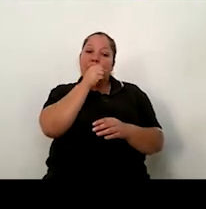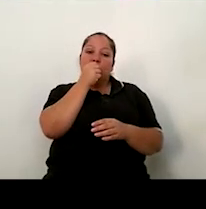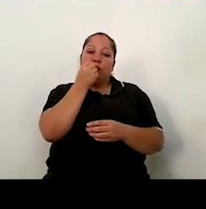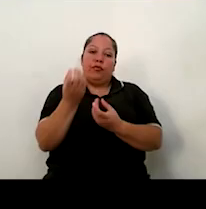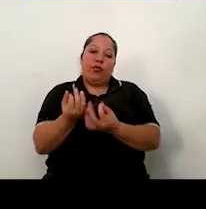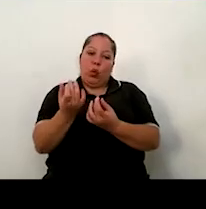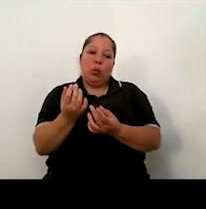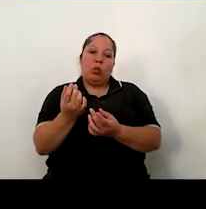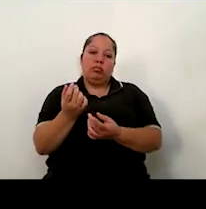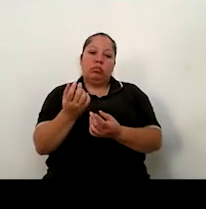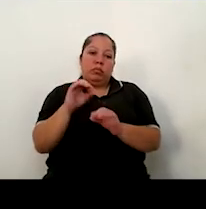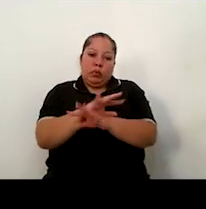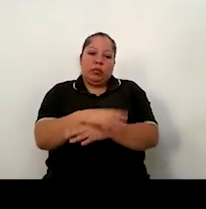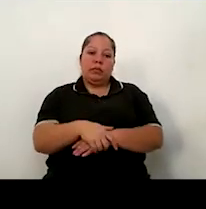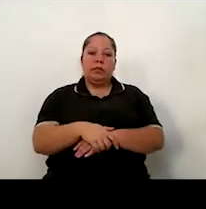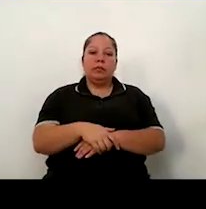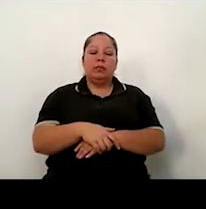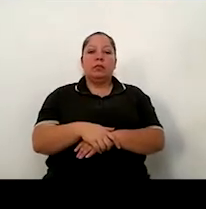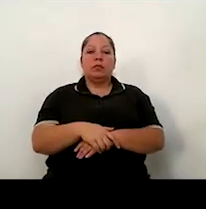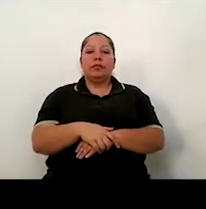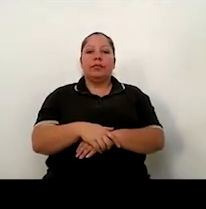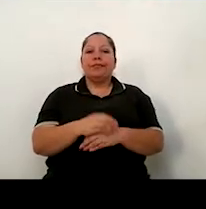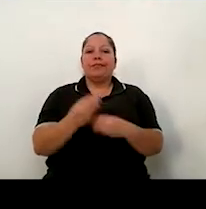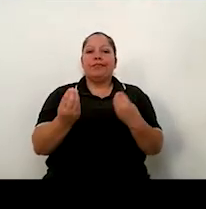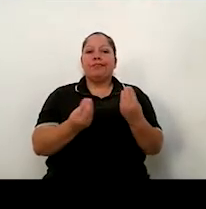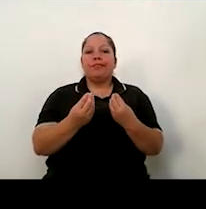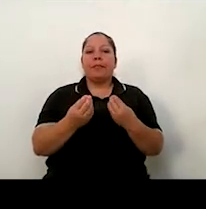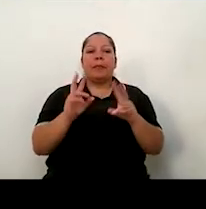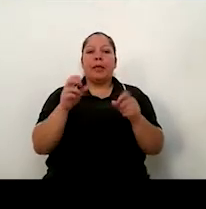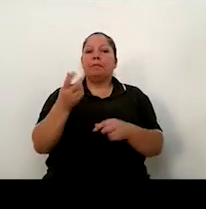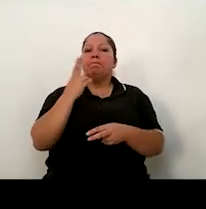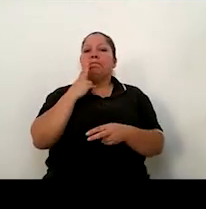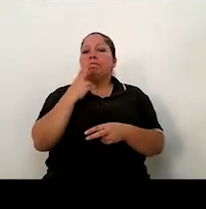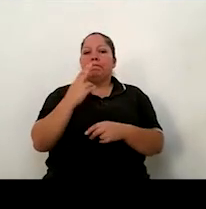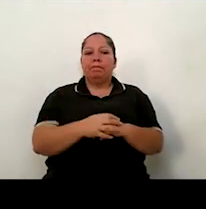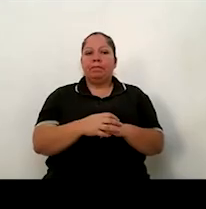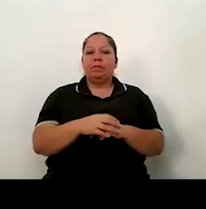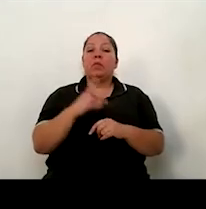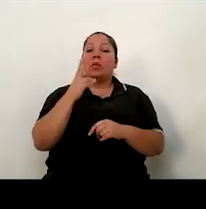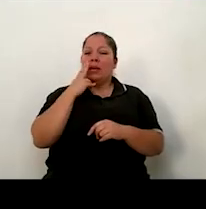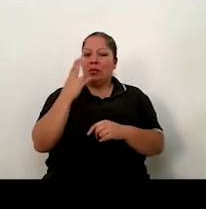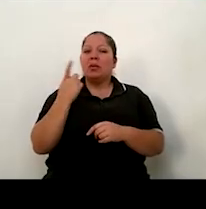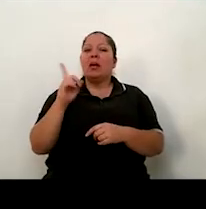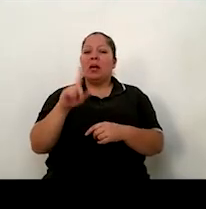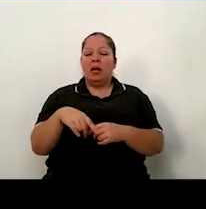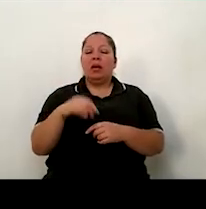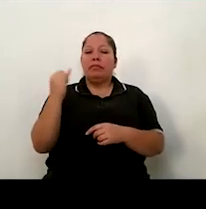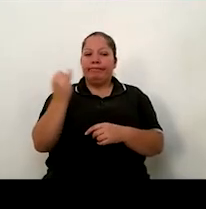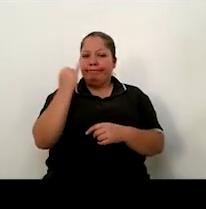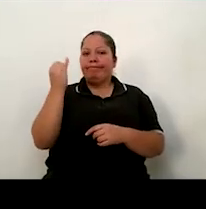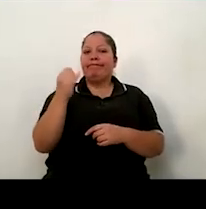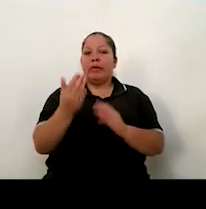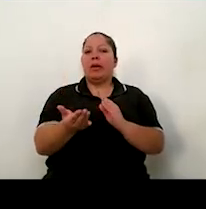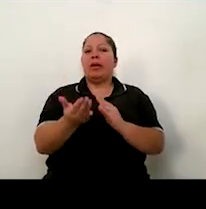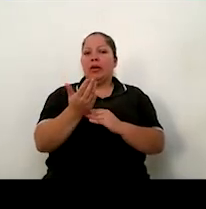E o cigarro? A fumaça do cigarro ela é uma das causas de câncer, incluindo o câncer coloretal. Mas tem outros